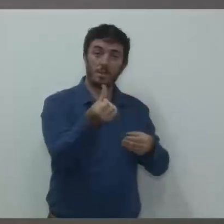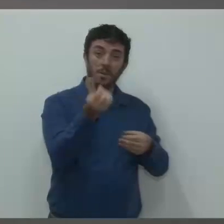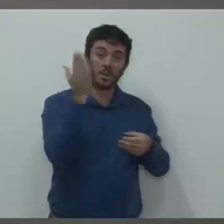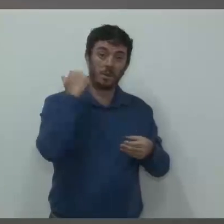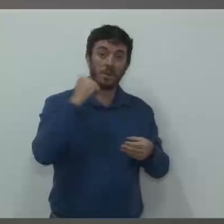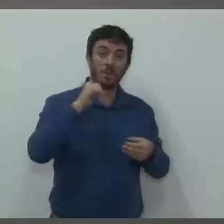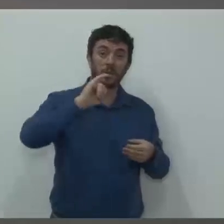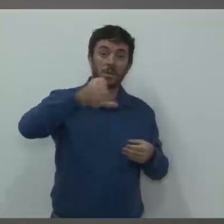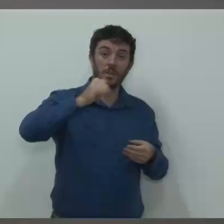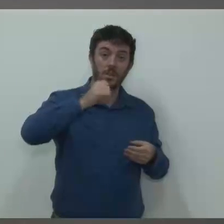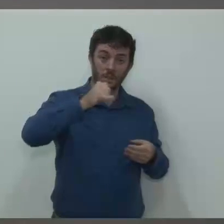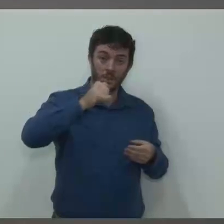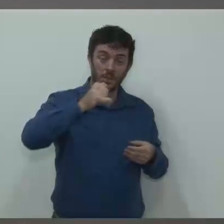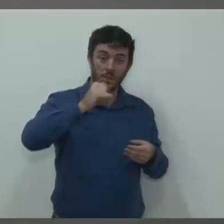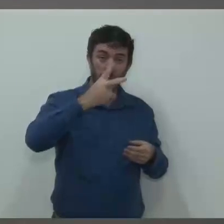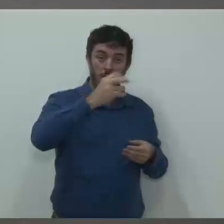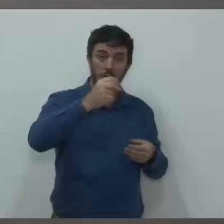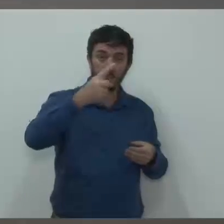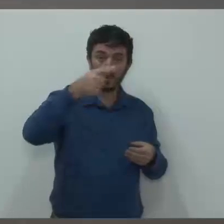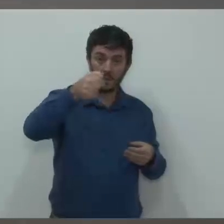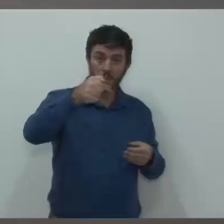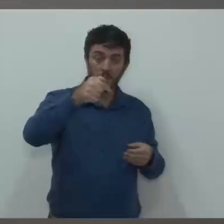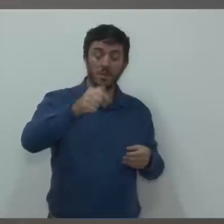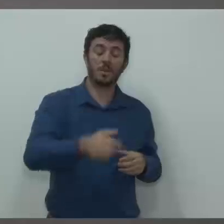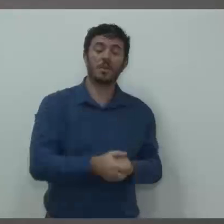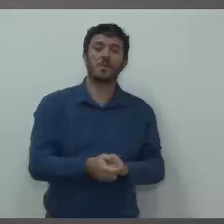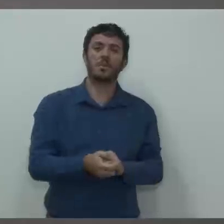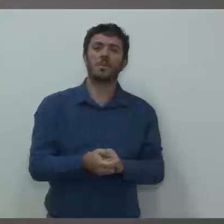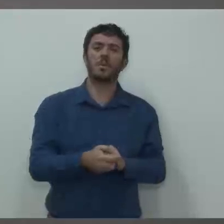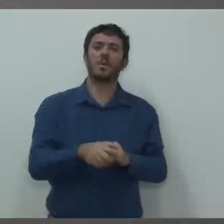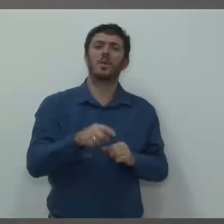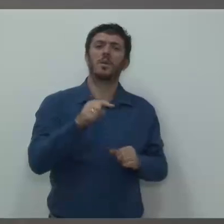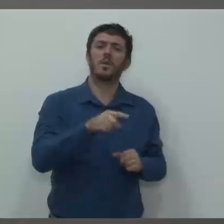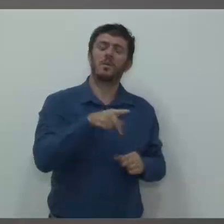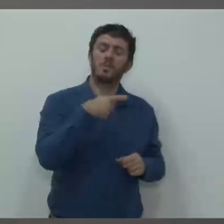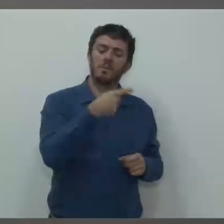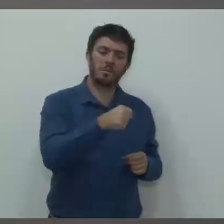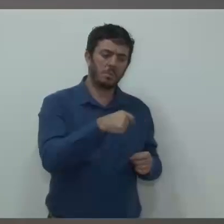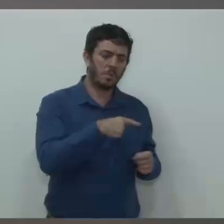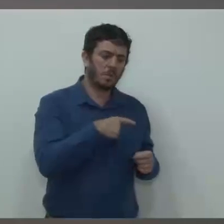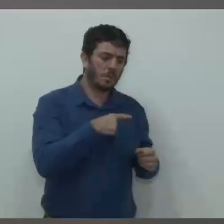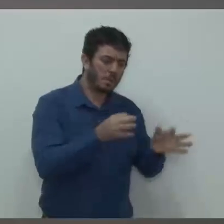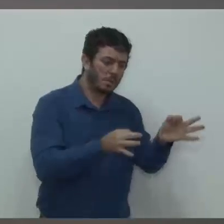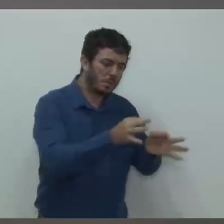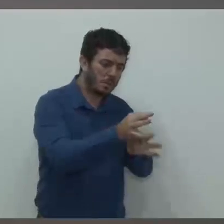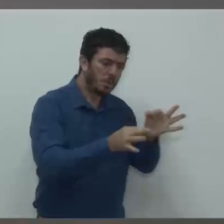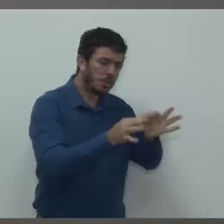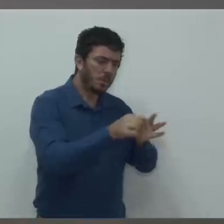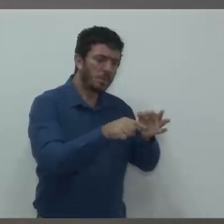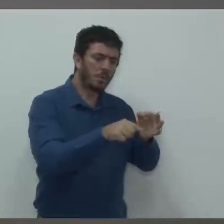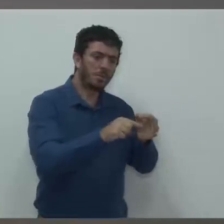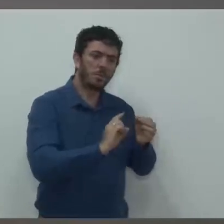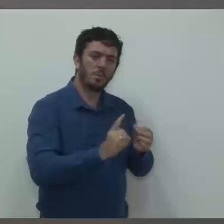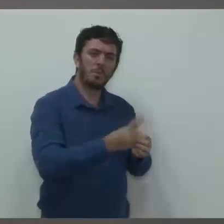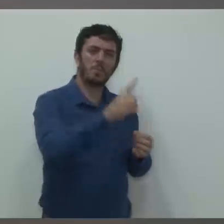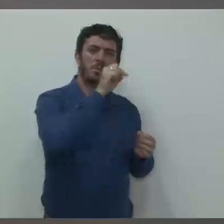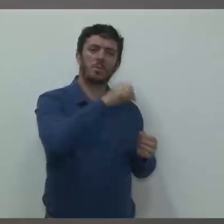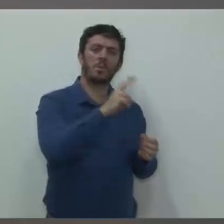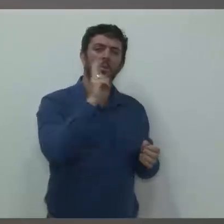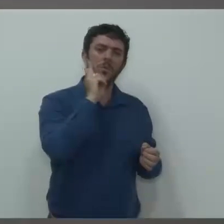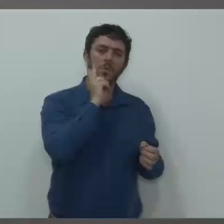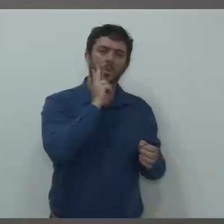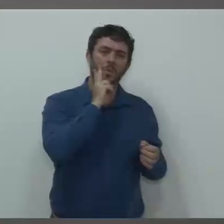2007, dispõe sobre o Plano Diretor Participativo de Vinhedo e dá outras providências. O prefeito, na época, João Carlos